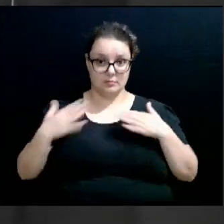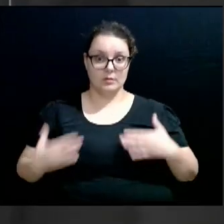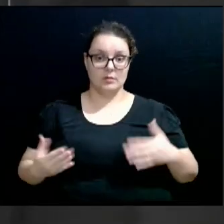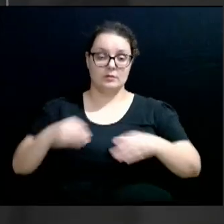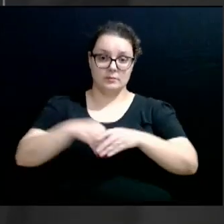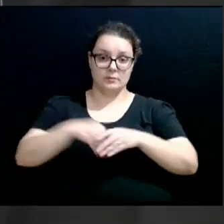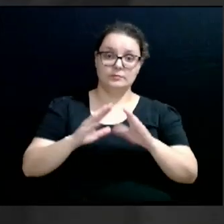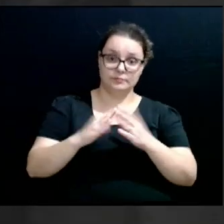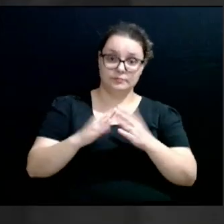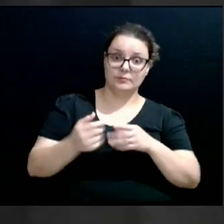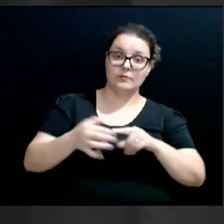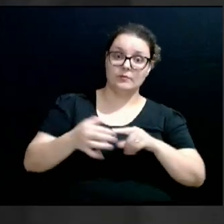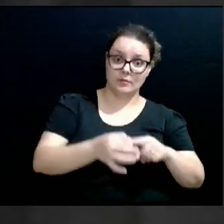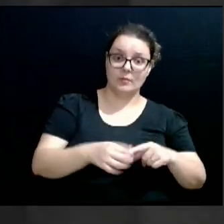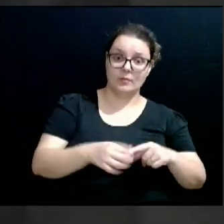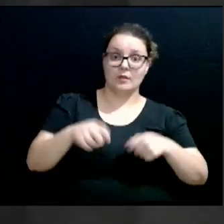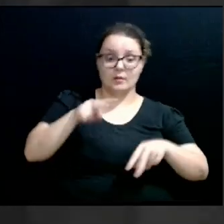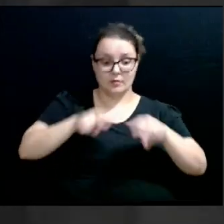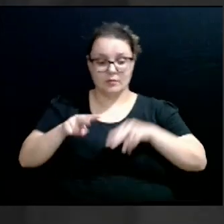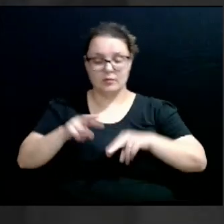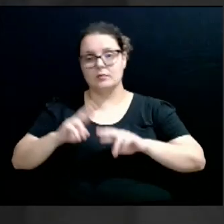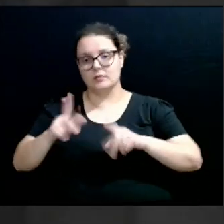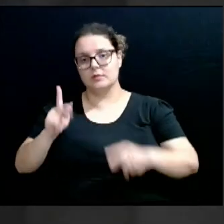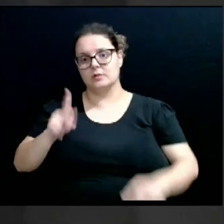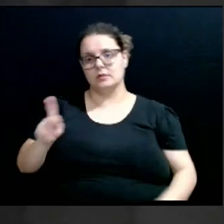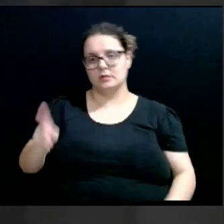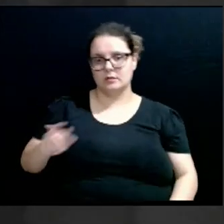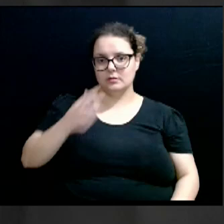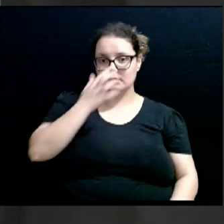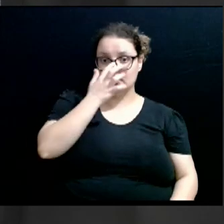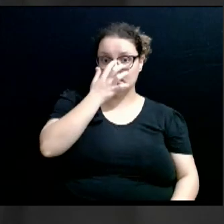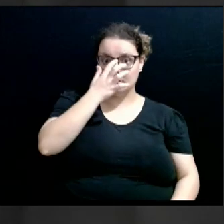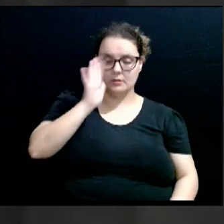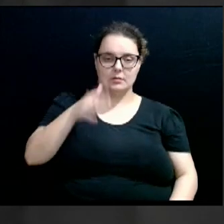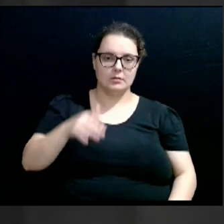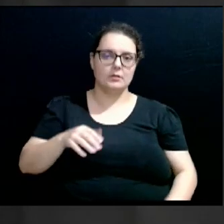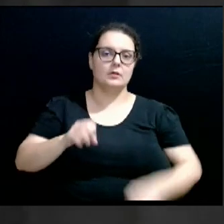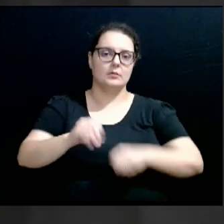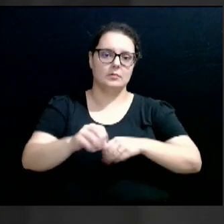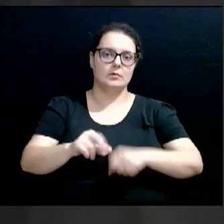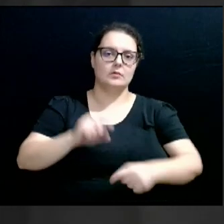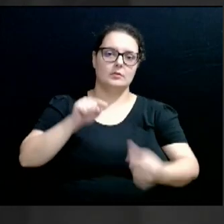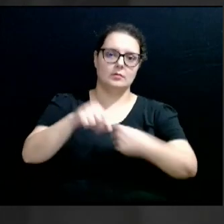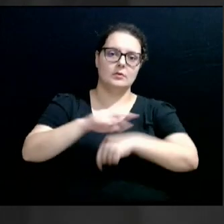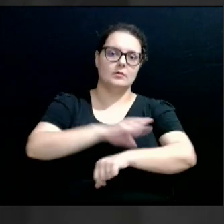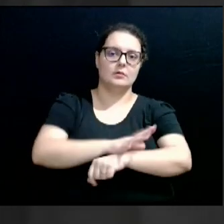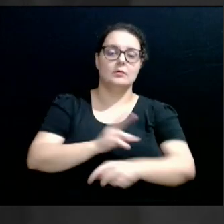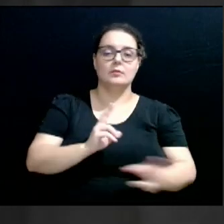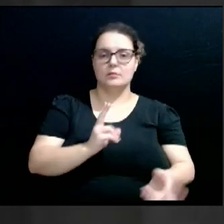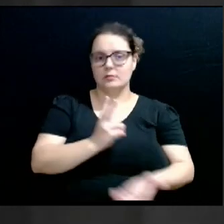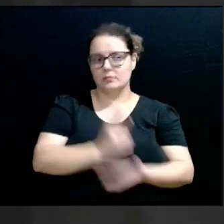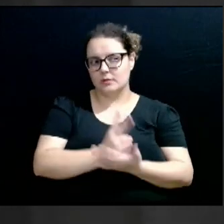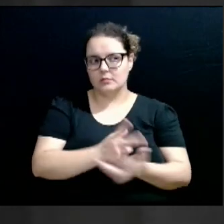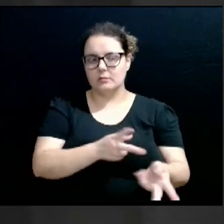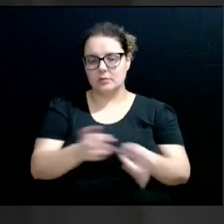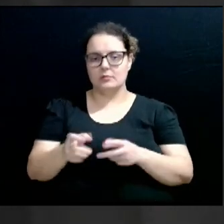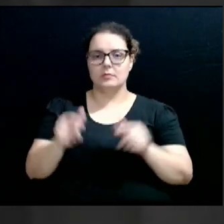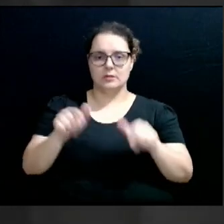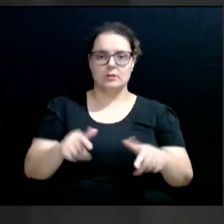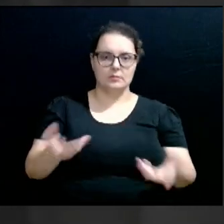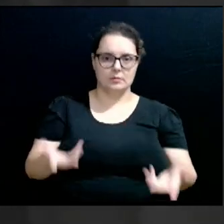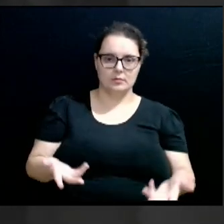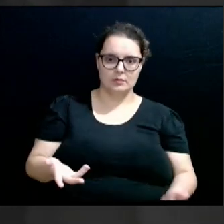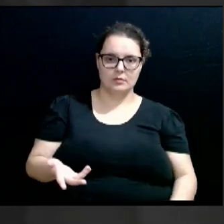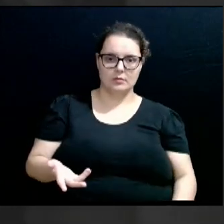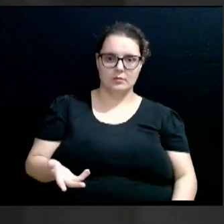um olhar diferente da professora, que já era educação antirracista, né? Então, acho que eu sempre percebi esse lugar. E Leme foi supervisora de educação